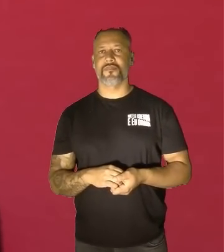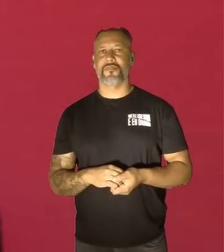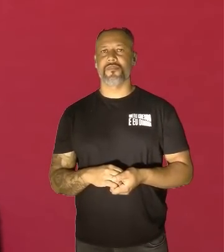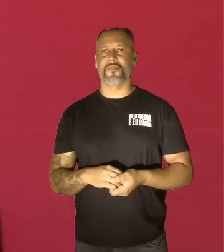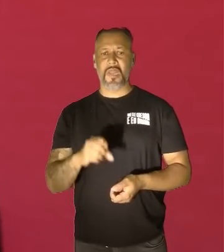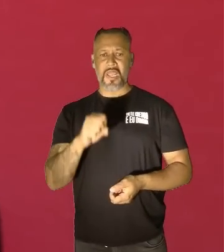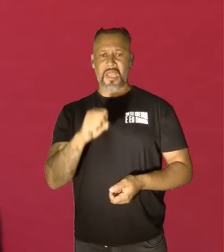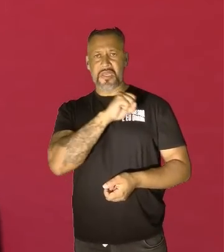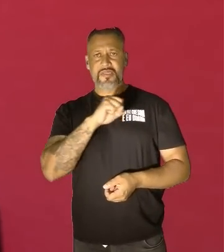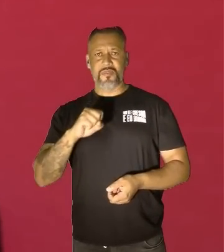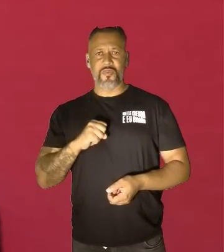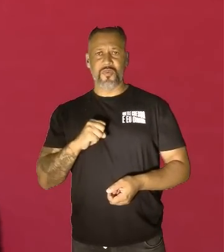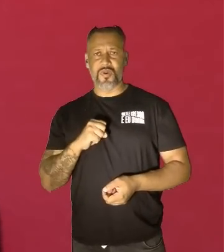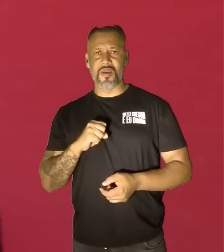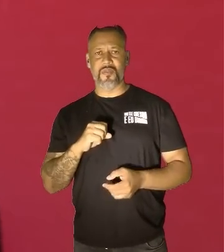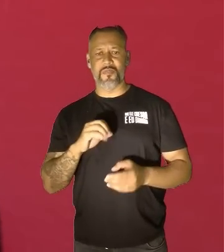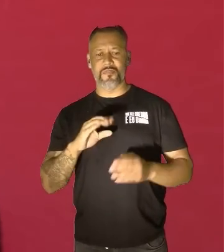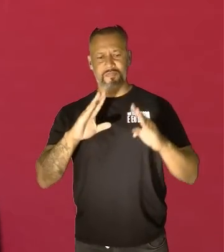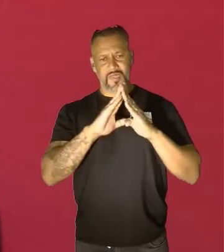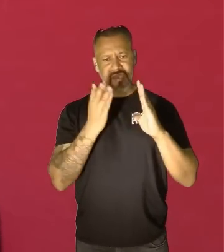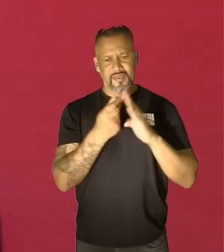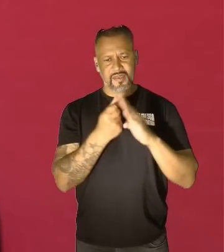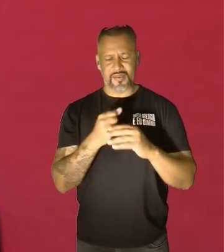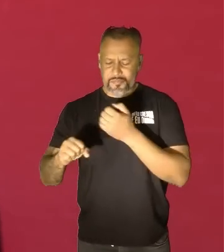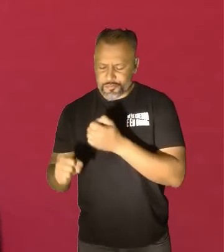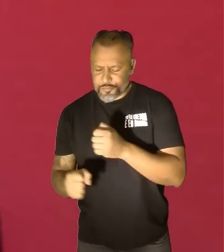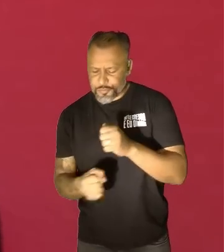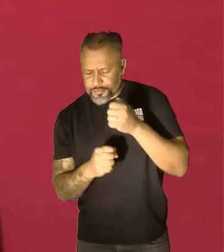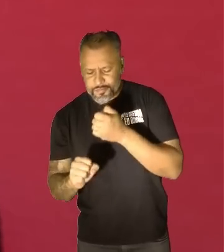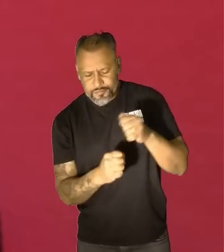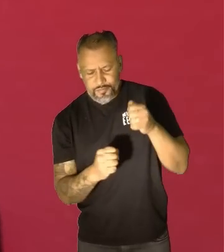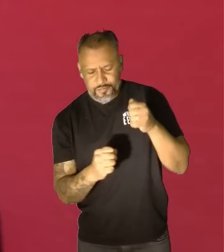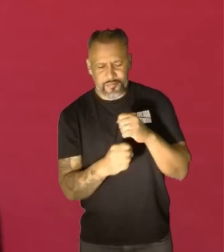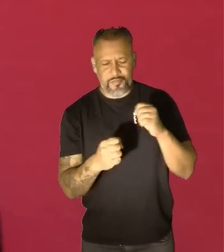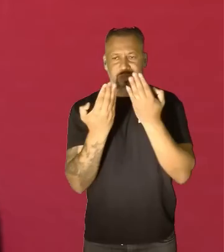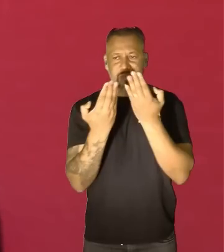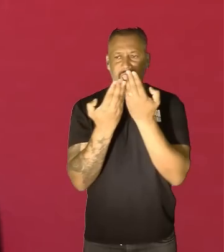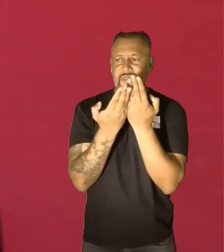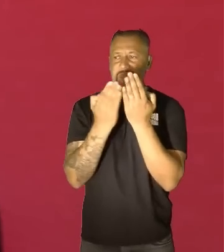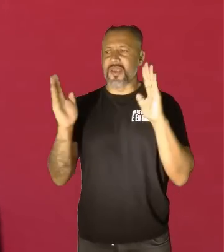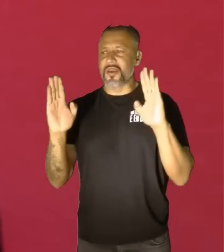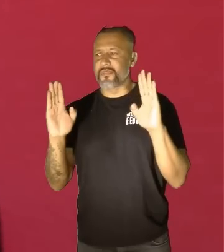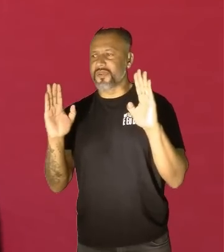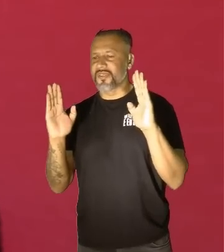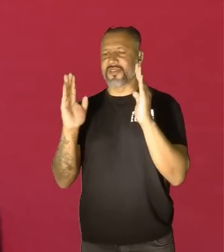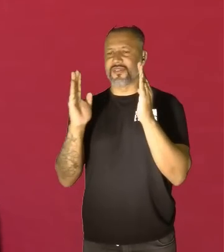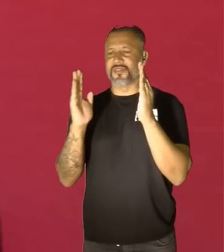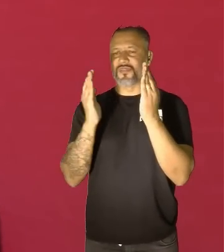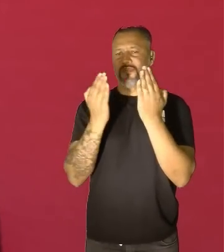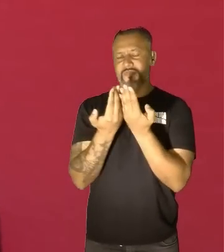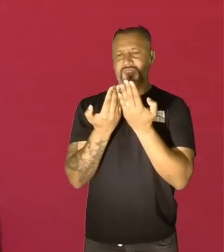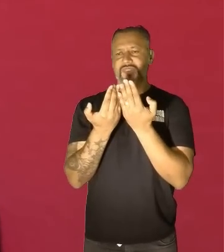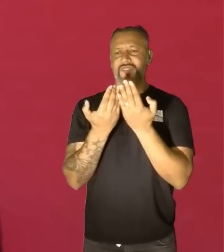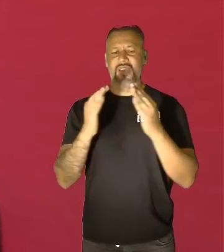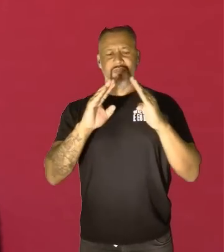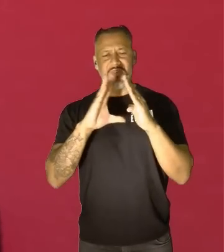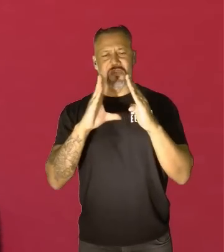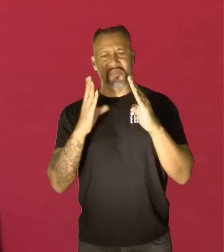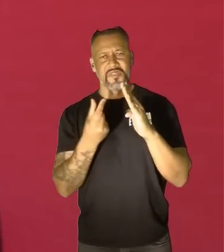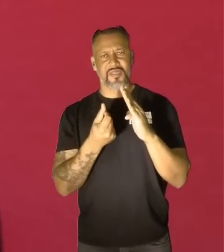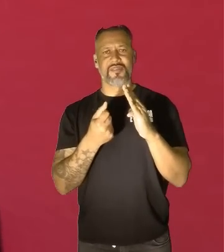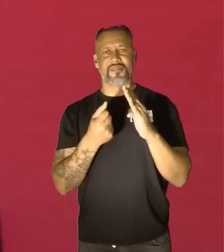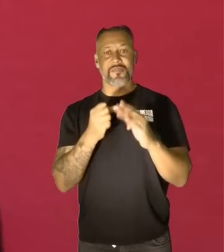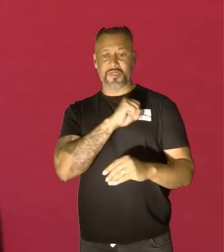do templo. Samuel era responsável por abrir e fechar a porta do templo. Samuel era um servo de Eli, mas